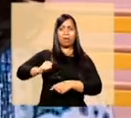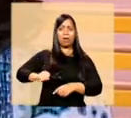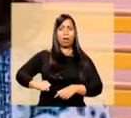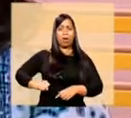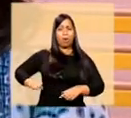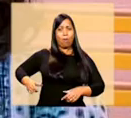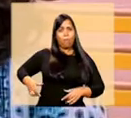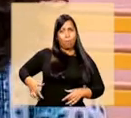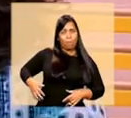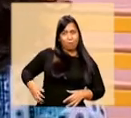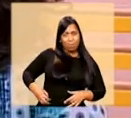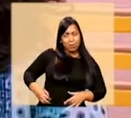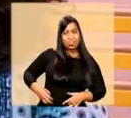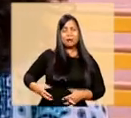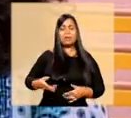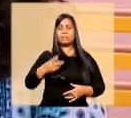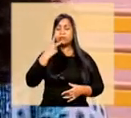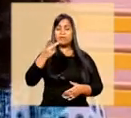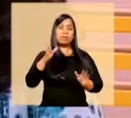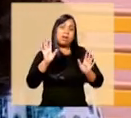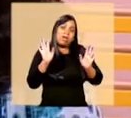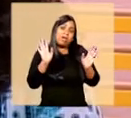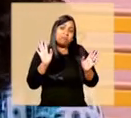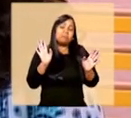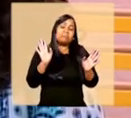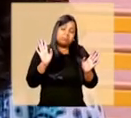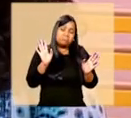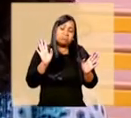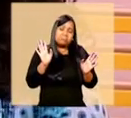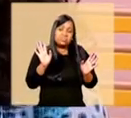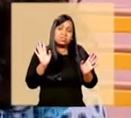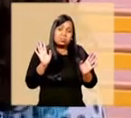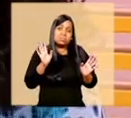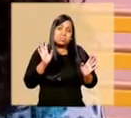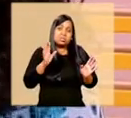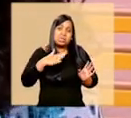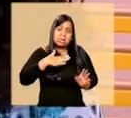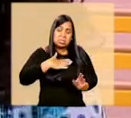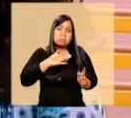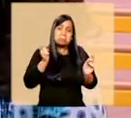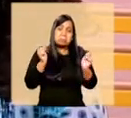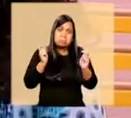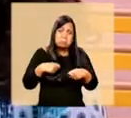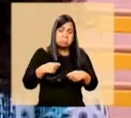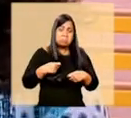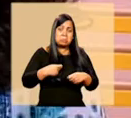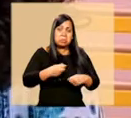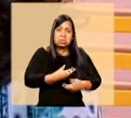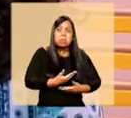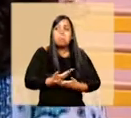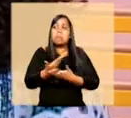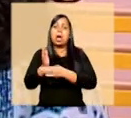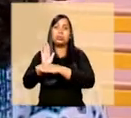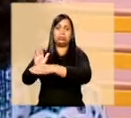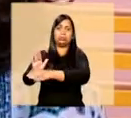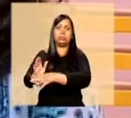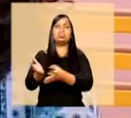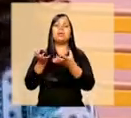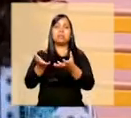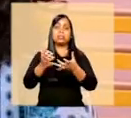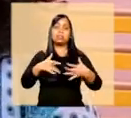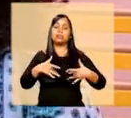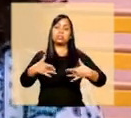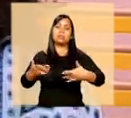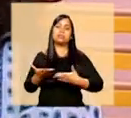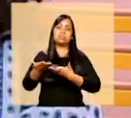rim, e você olhar e falar, pelo menos a parte dele eu fiz. Ele quis ser